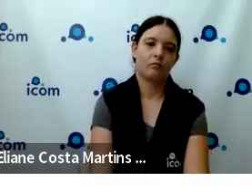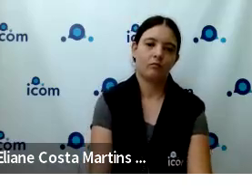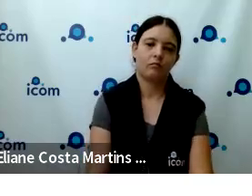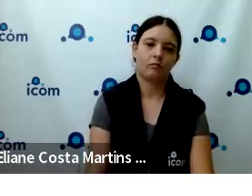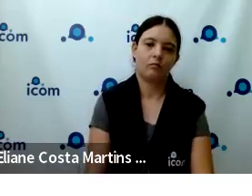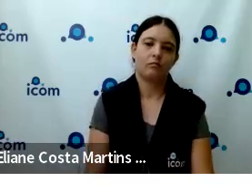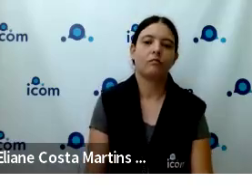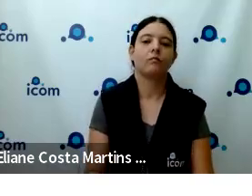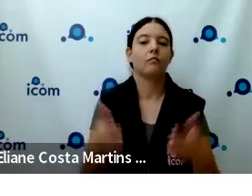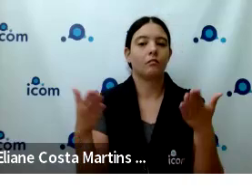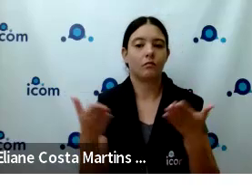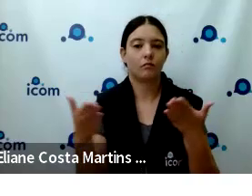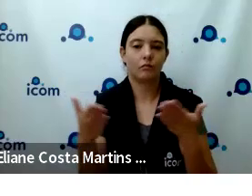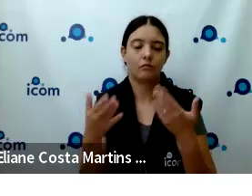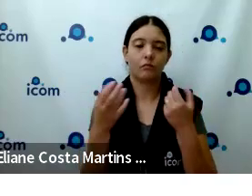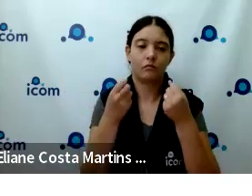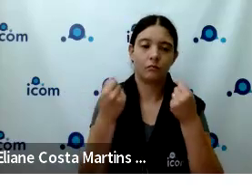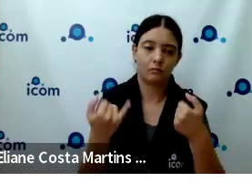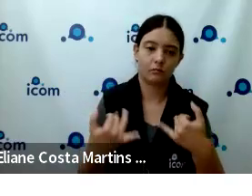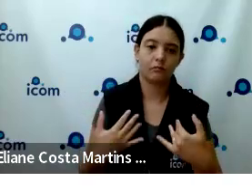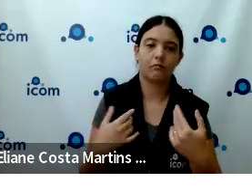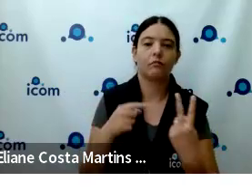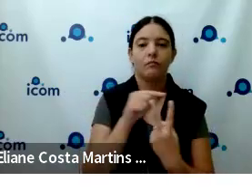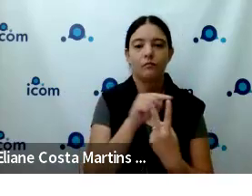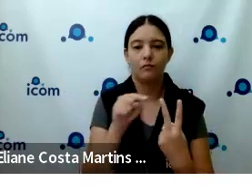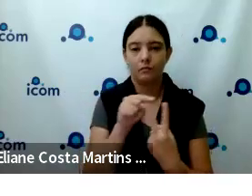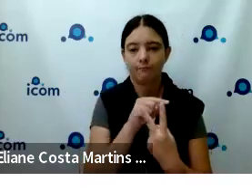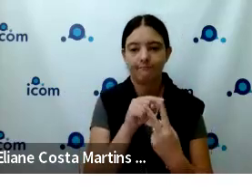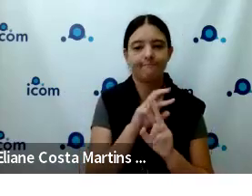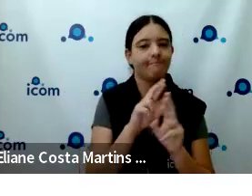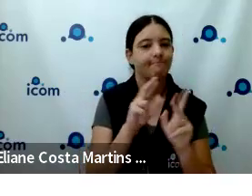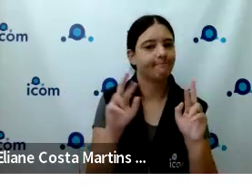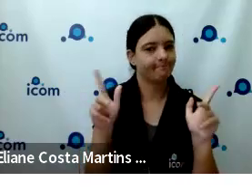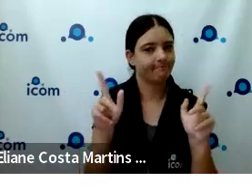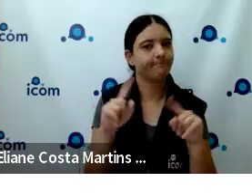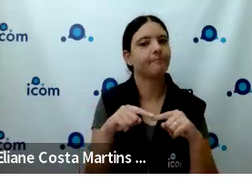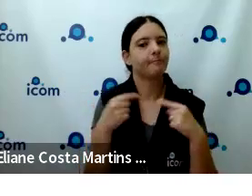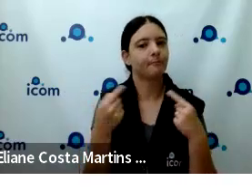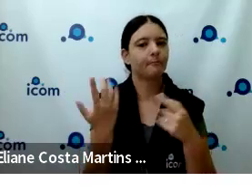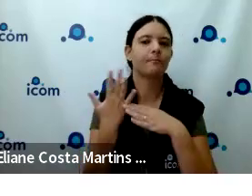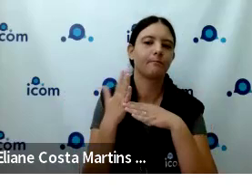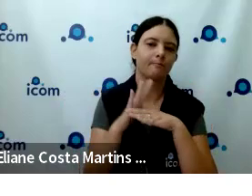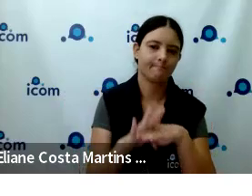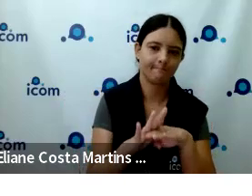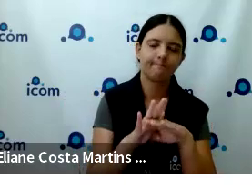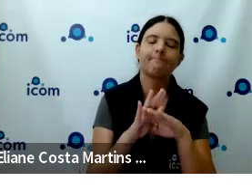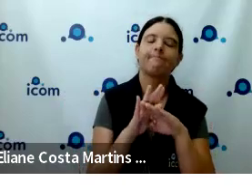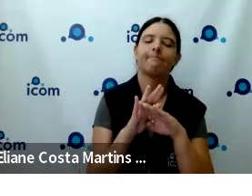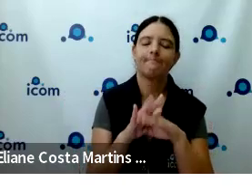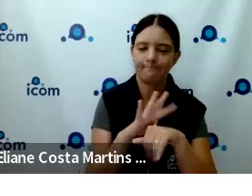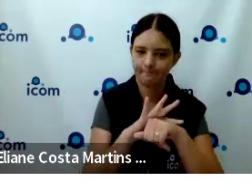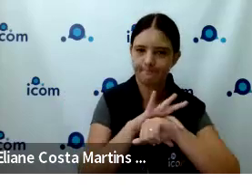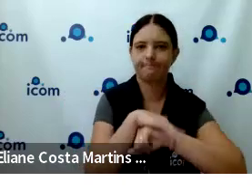Vou agora falar de dois mecanismos que são muito diferentes, mas que contribuem muito para a